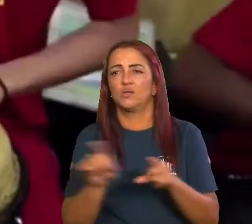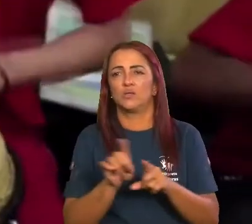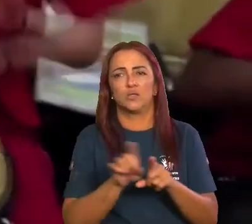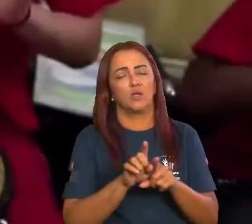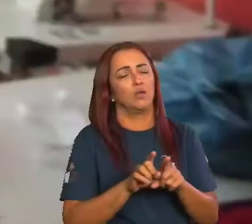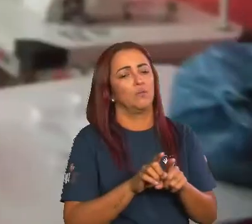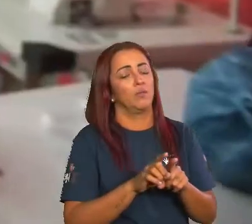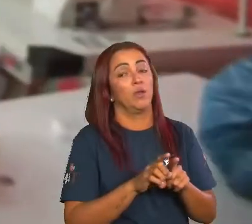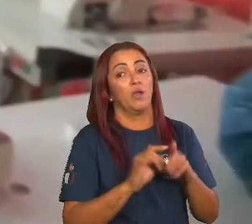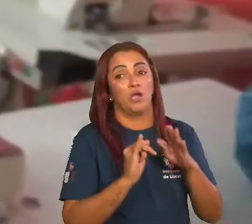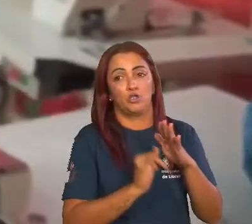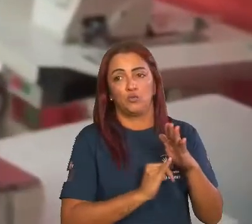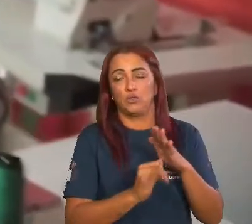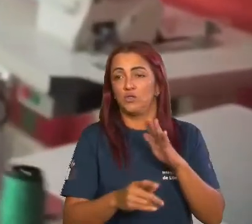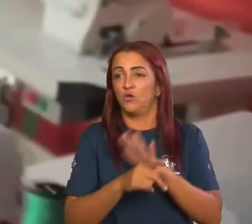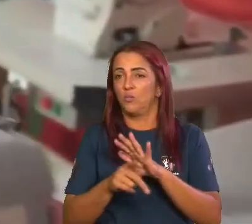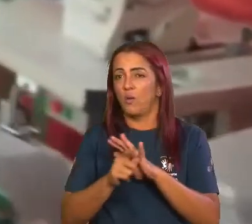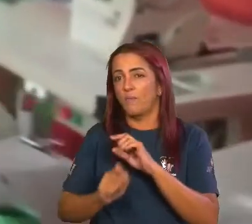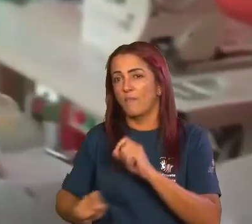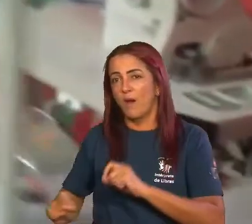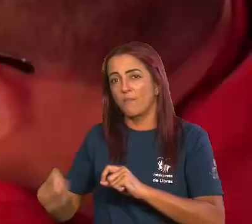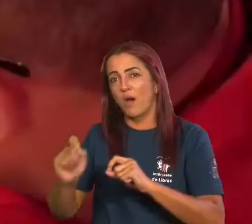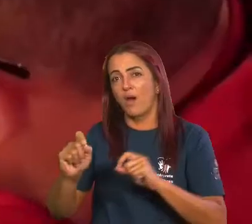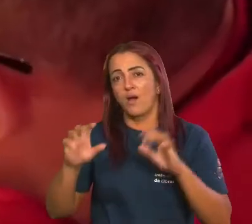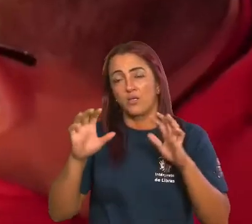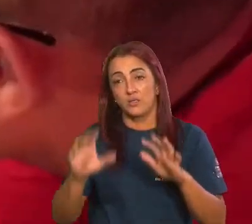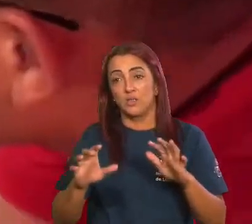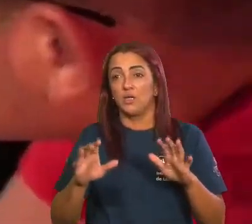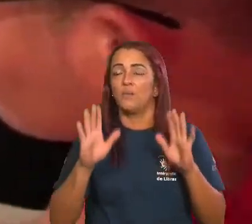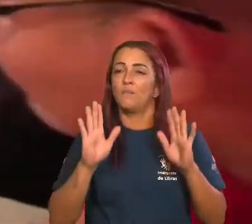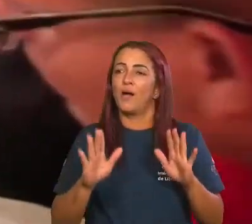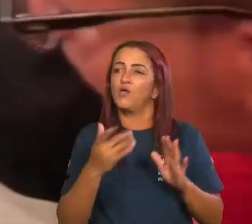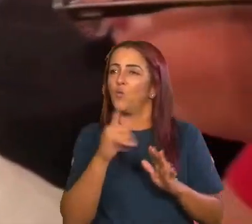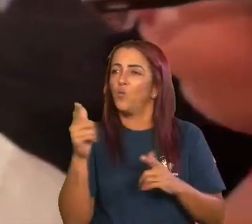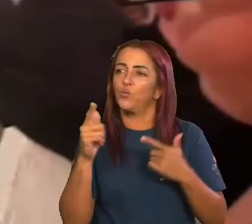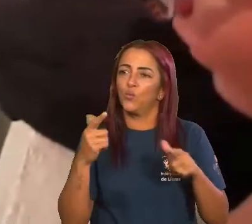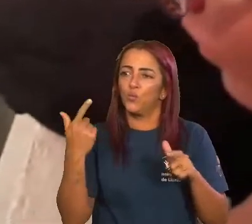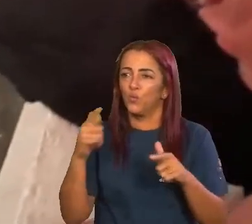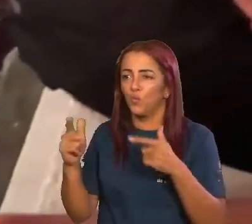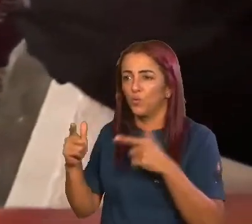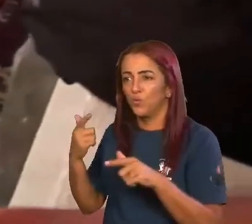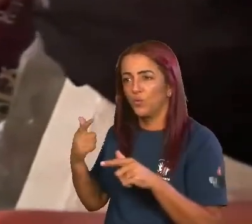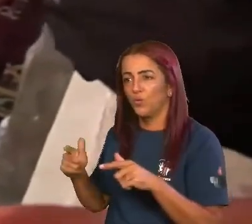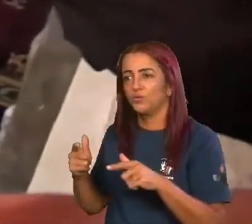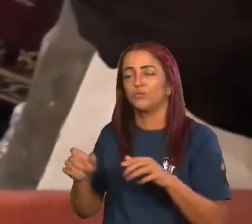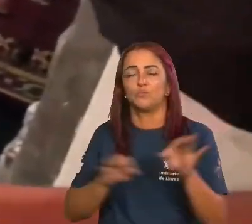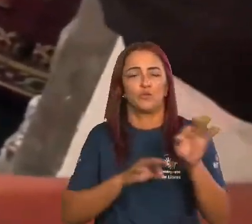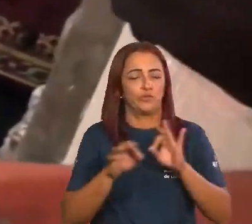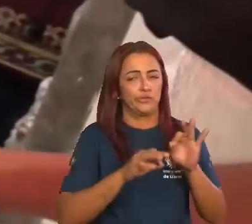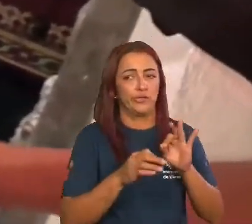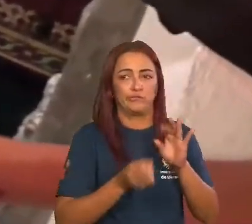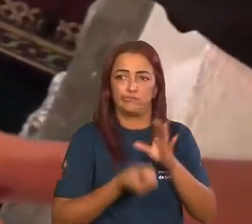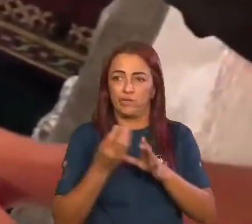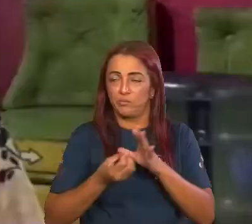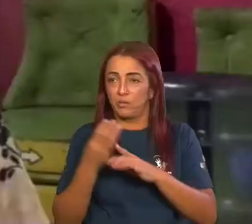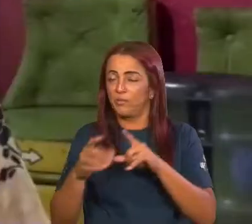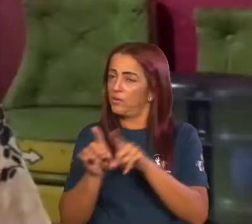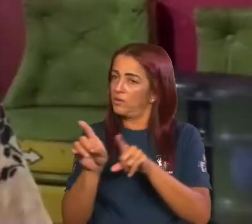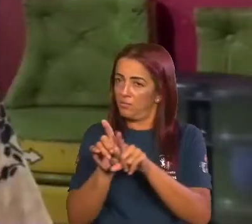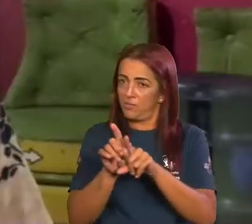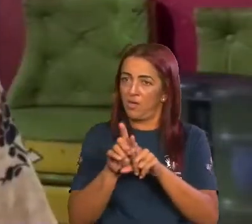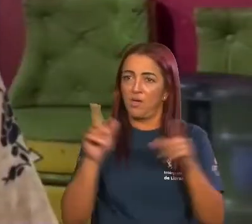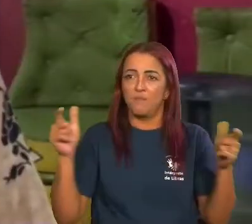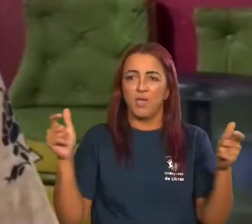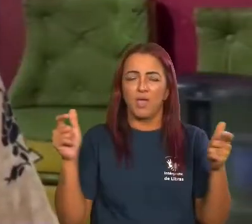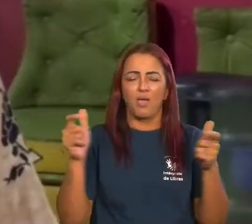das instituições, no caso do Pracatum, mas entre outros projetos que ele desenvolve também. Eu acho que é muito